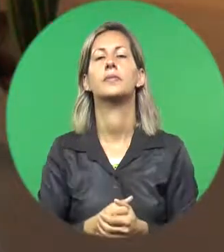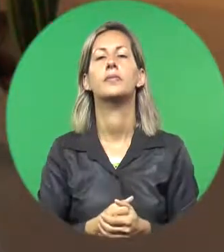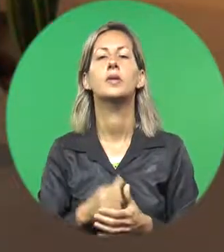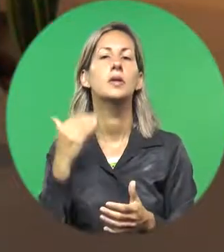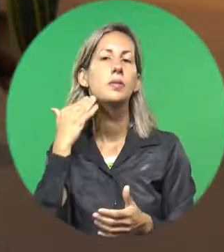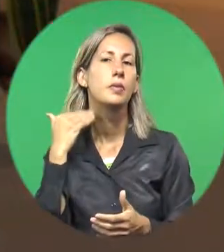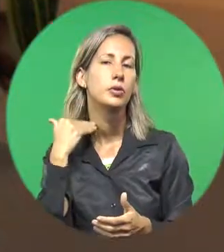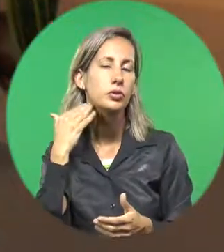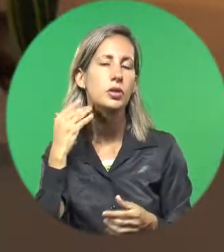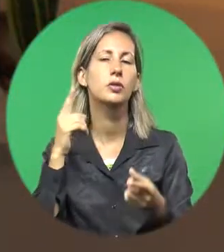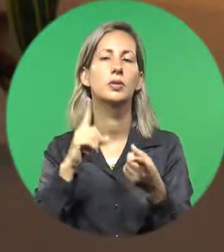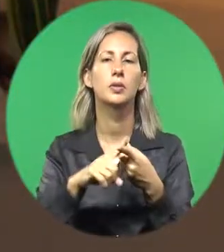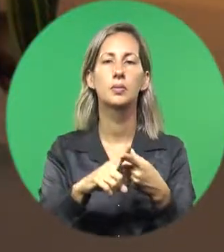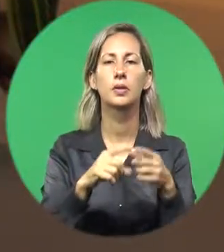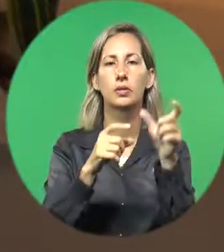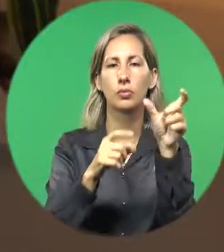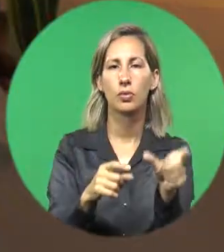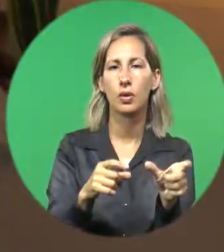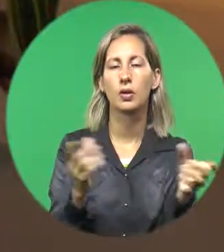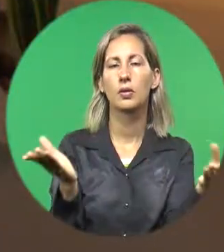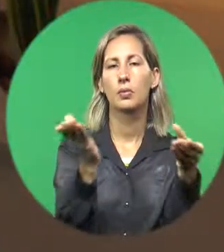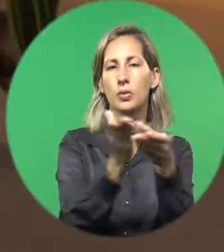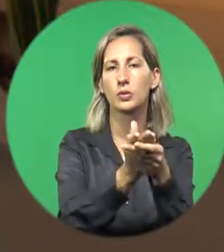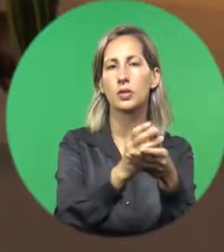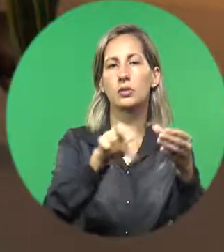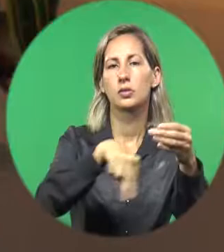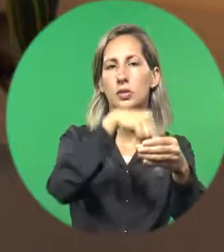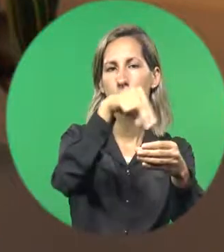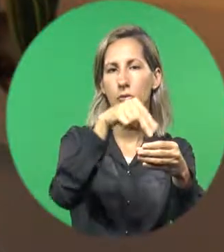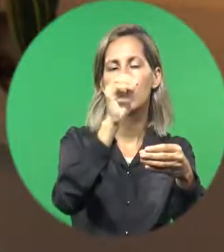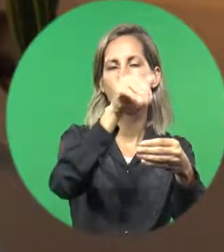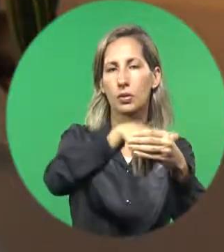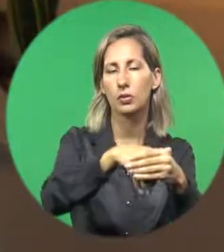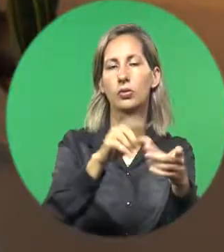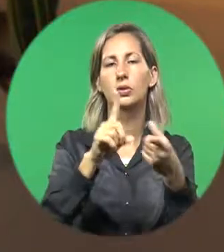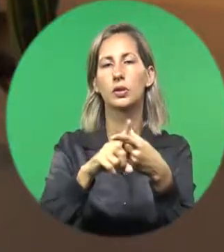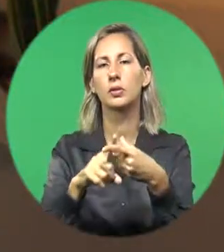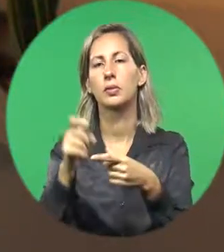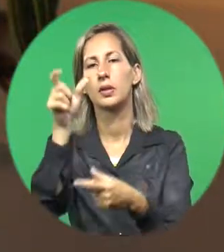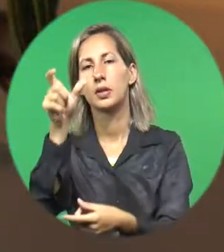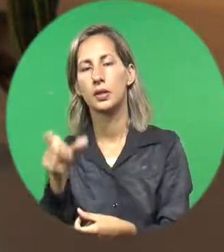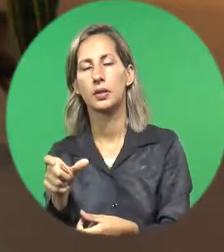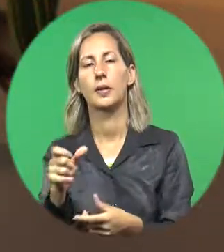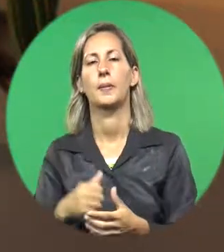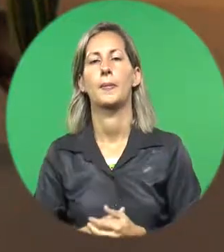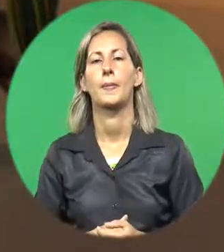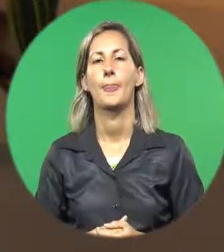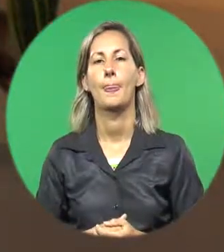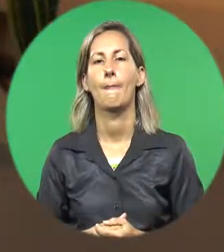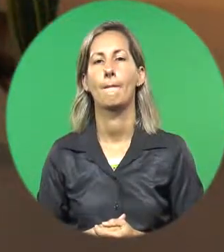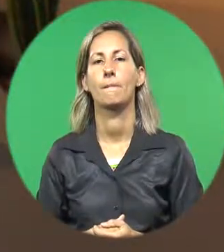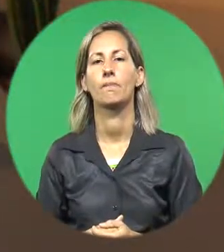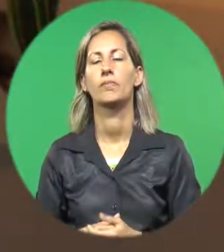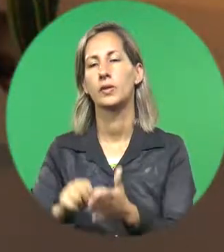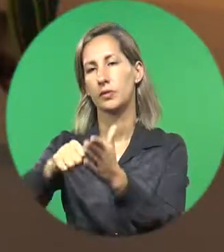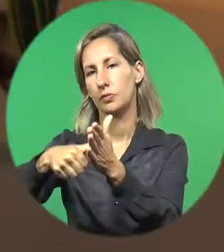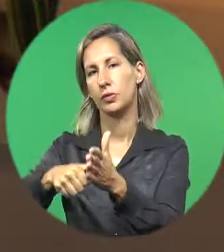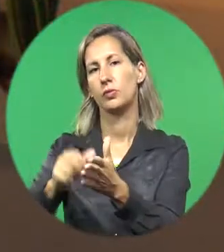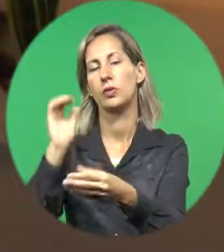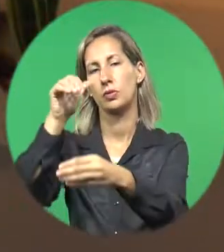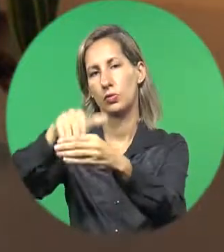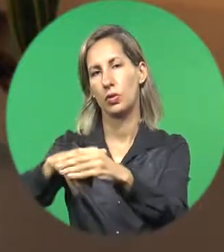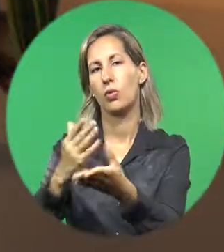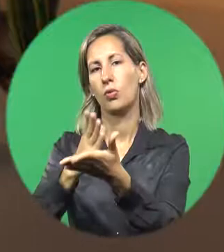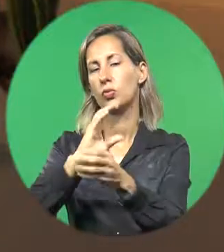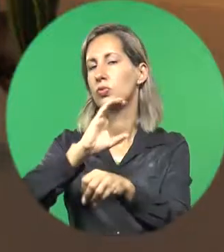e magistrados, né, tanto na área do processo criminal eleitoral, como do processo civil